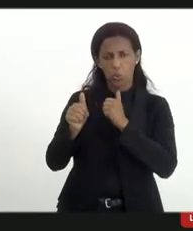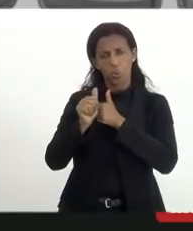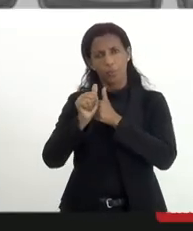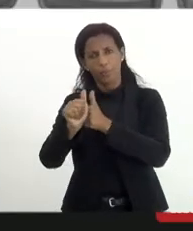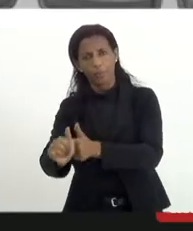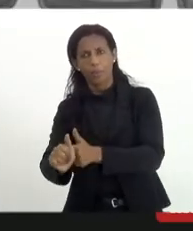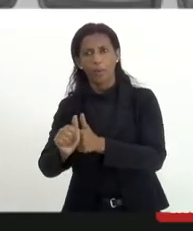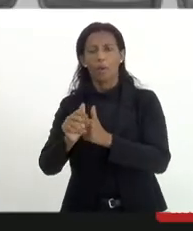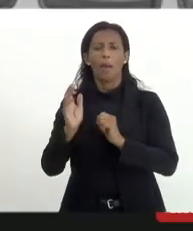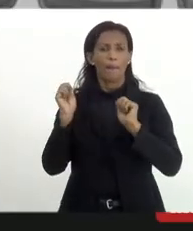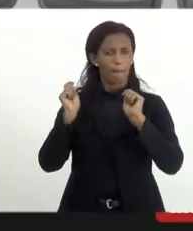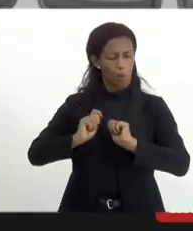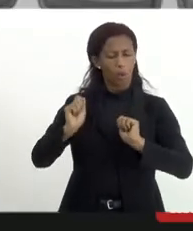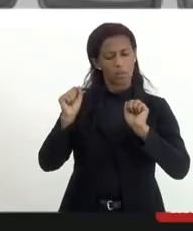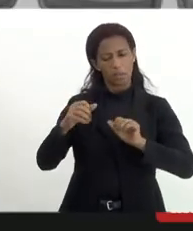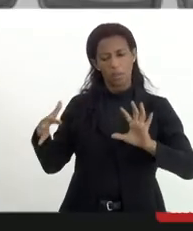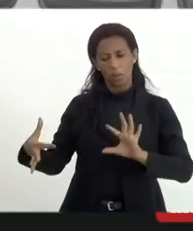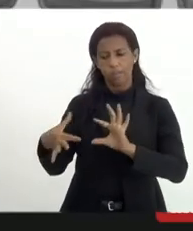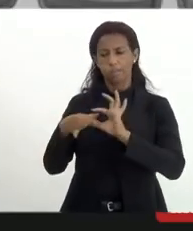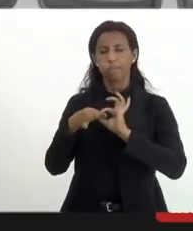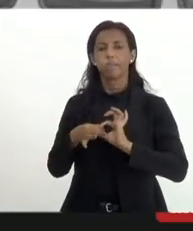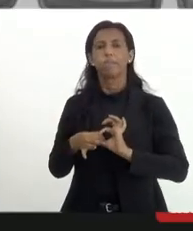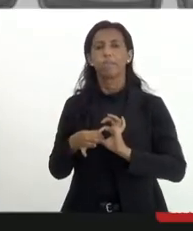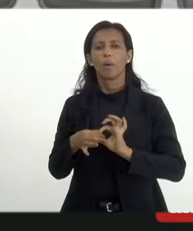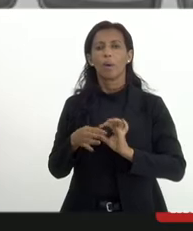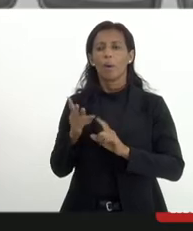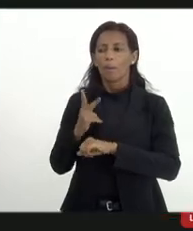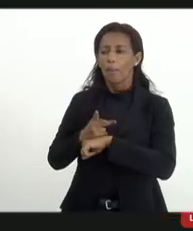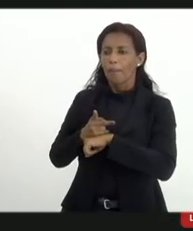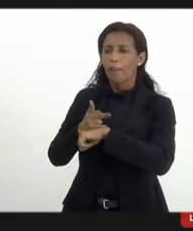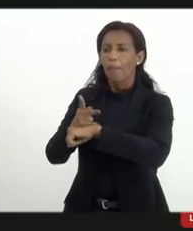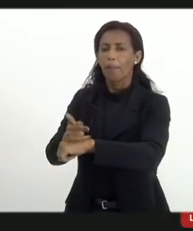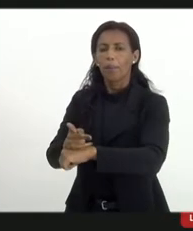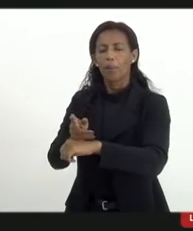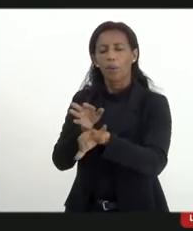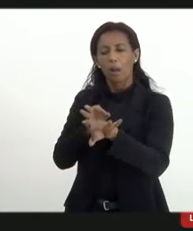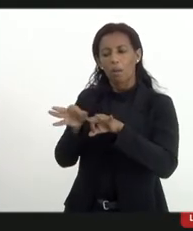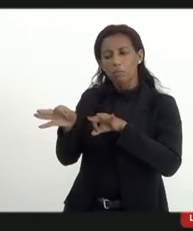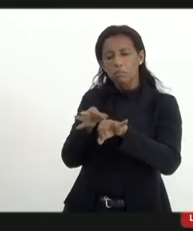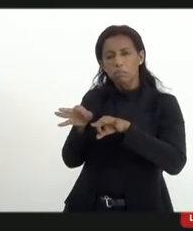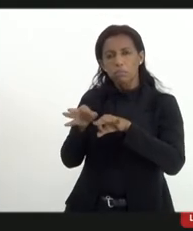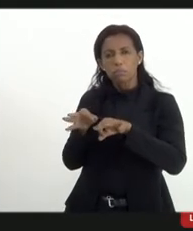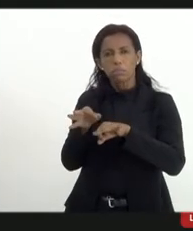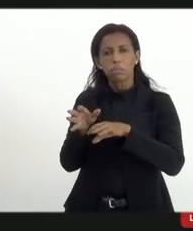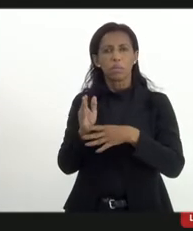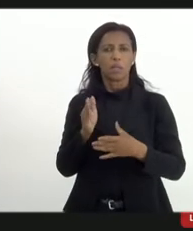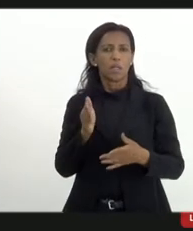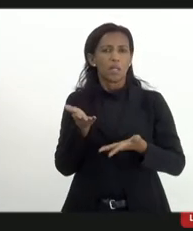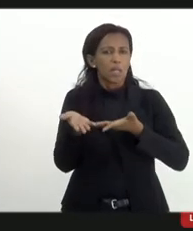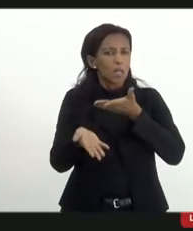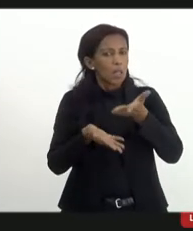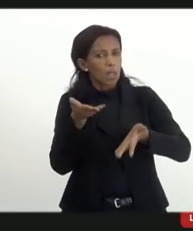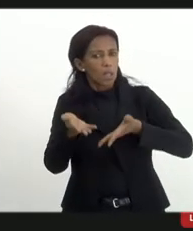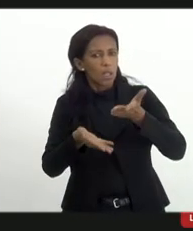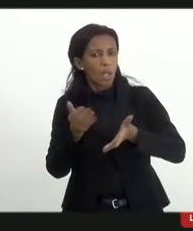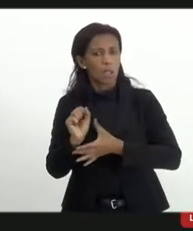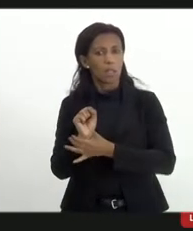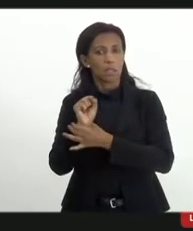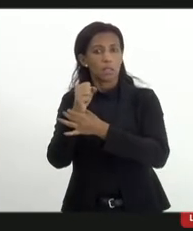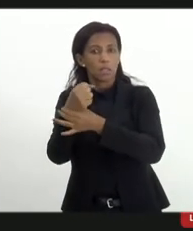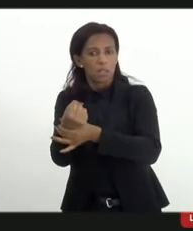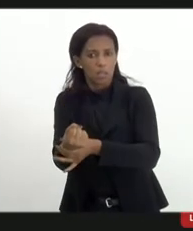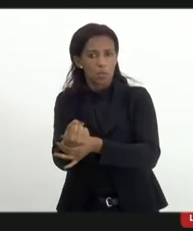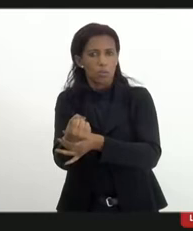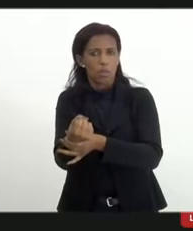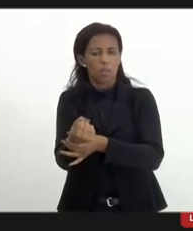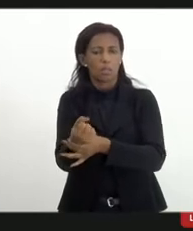razões e tentarmos aí buscar referências normativas que tratem de dar uma segurança